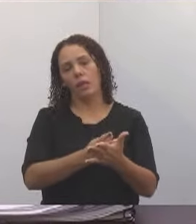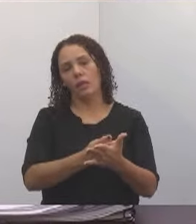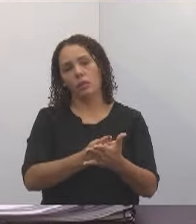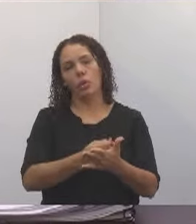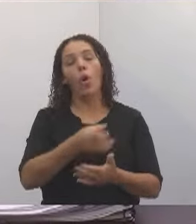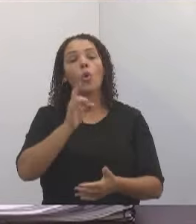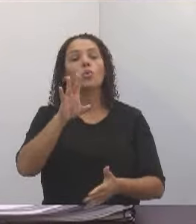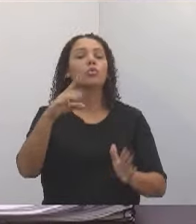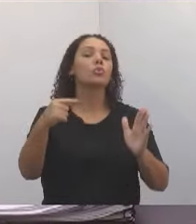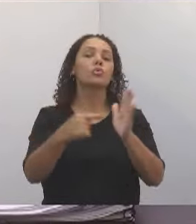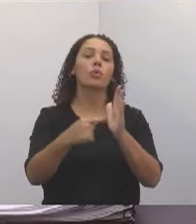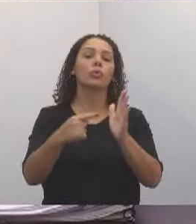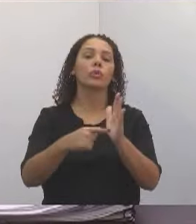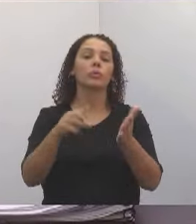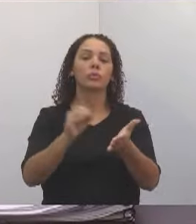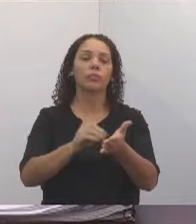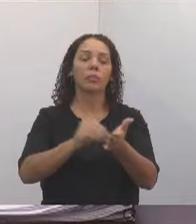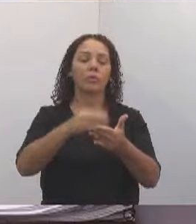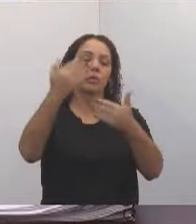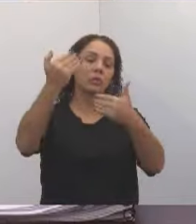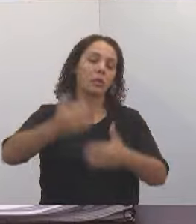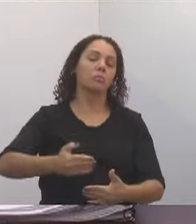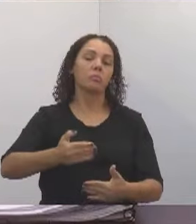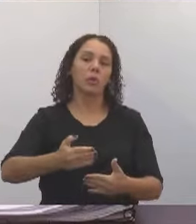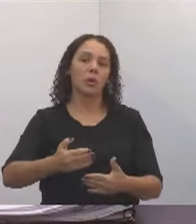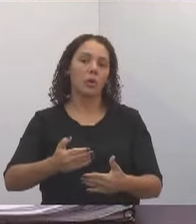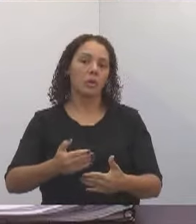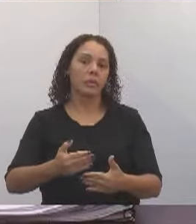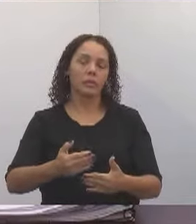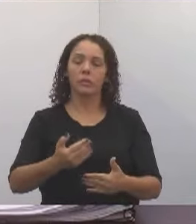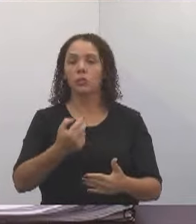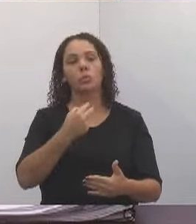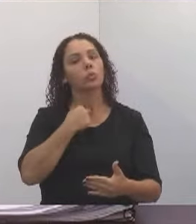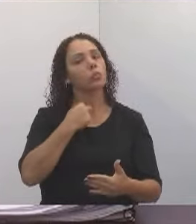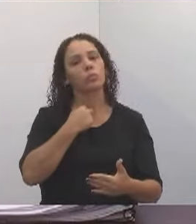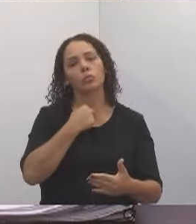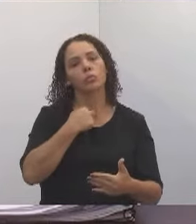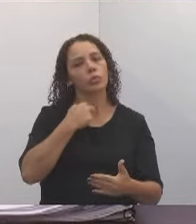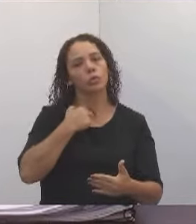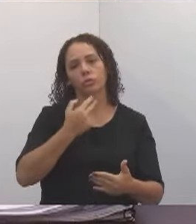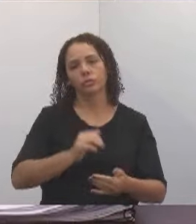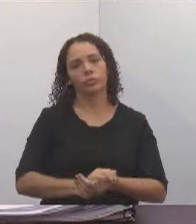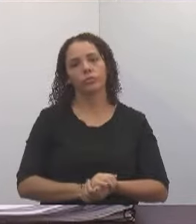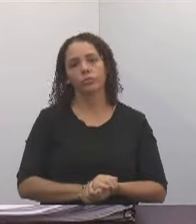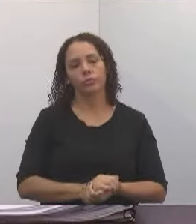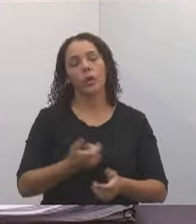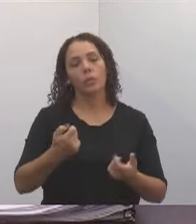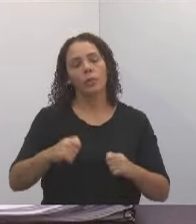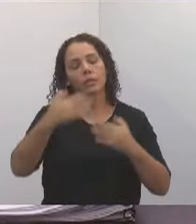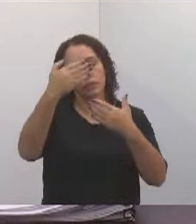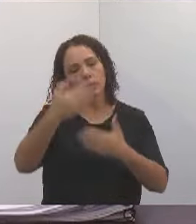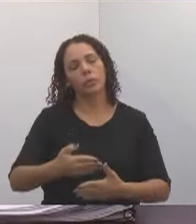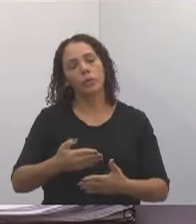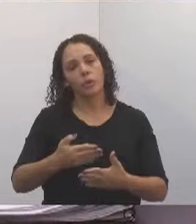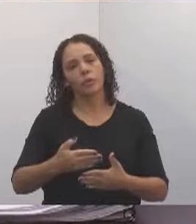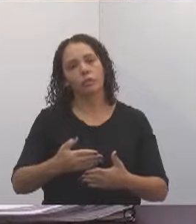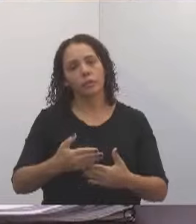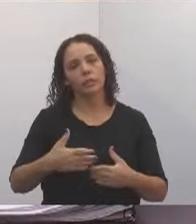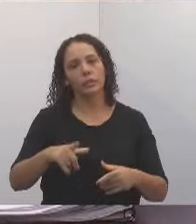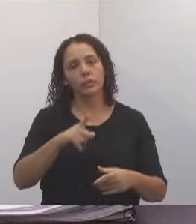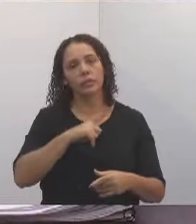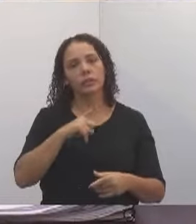ter provas, sejam documentais ou até verbais, aí não há de se configurar, né? A gente